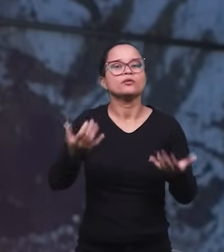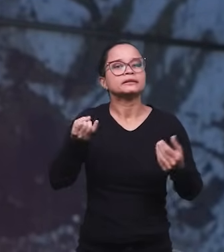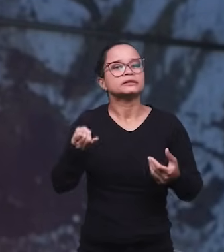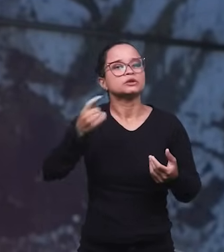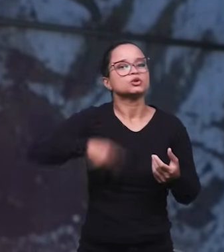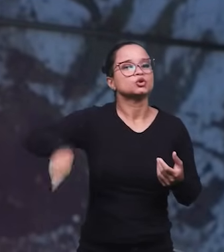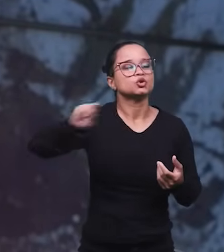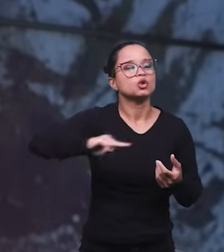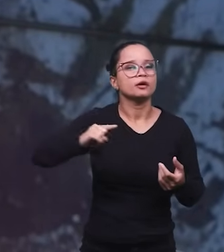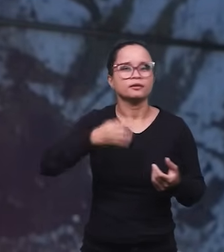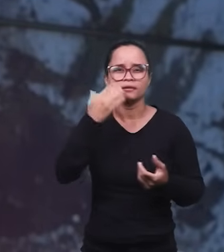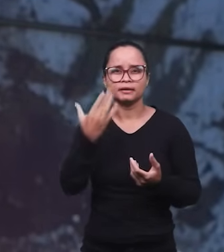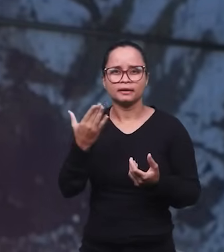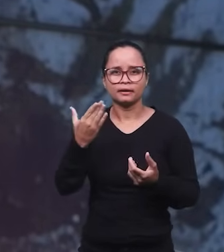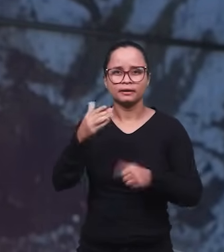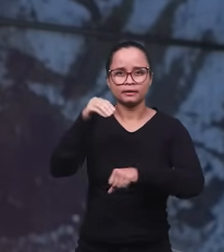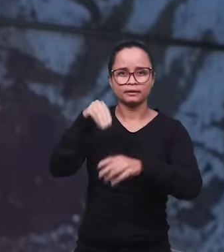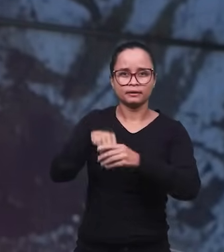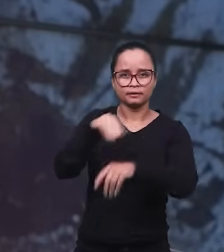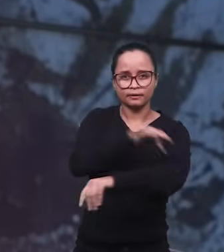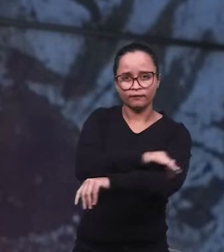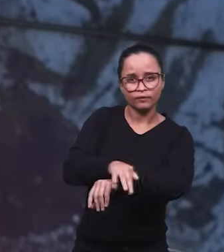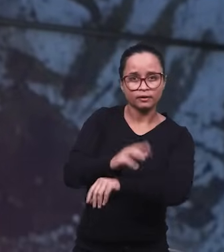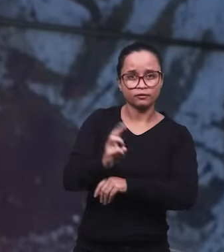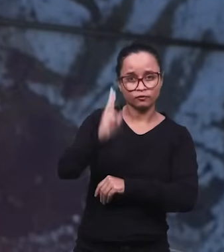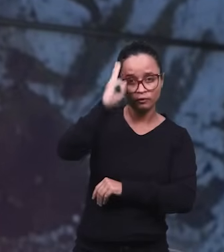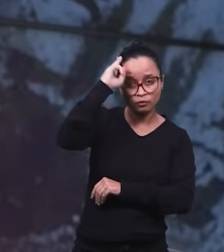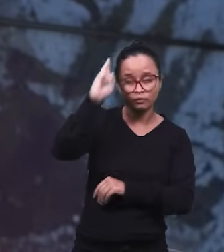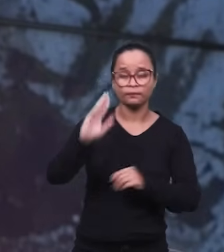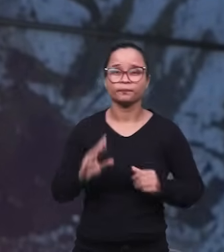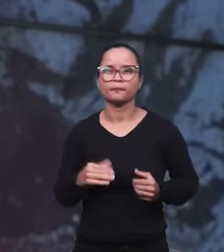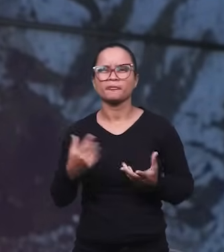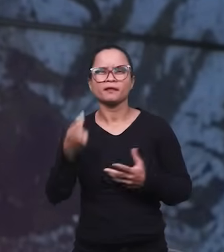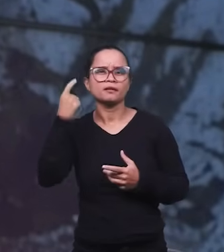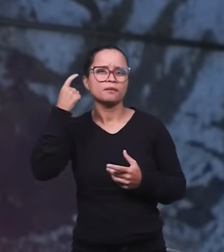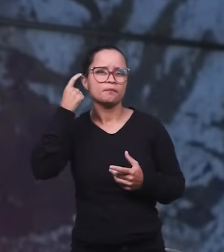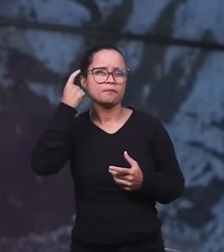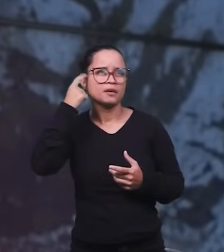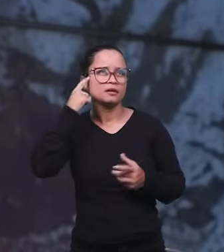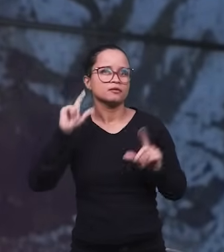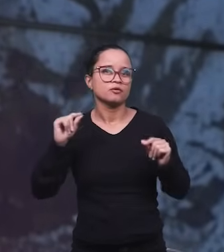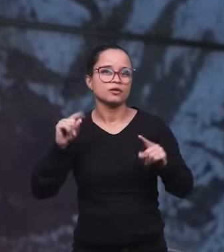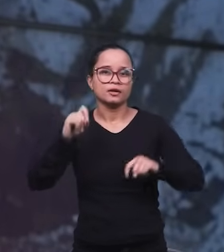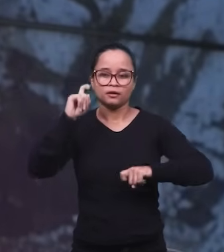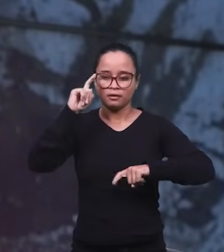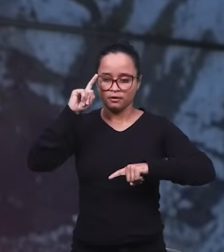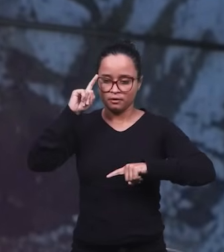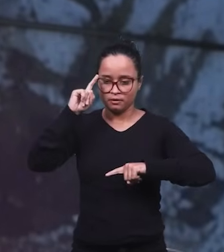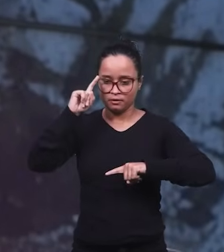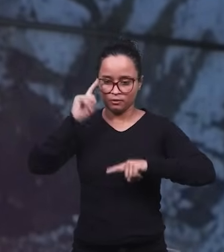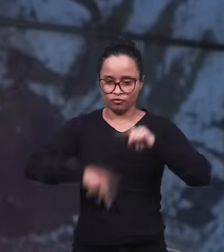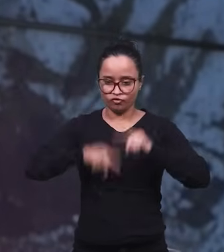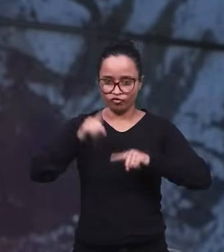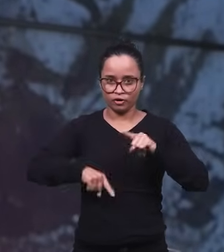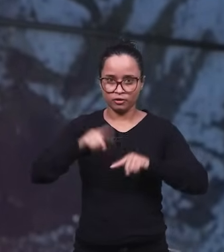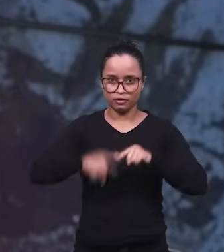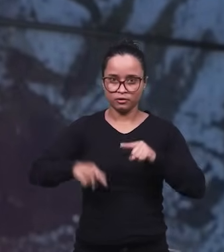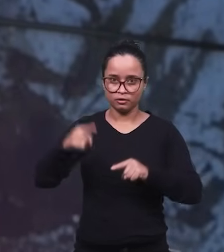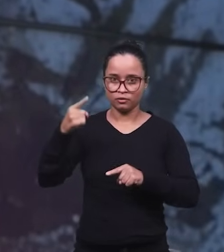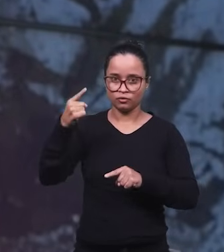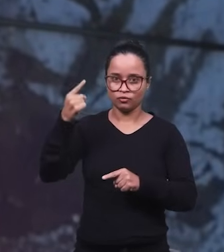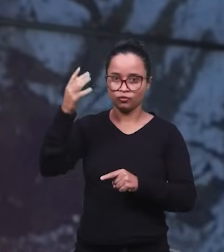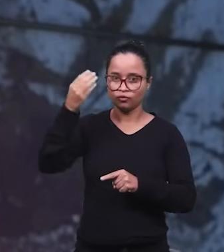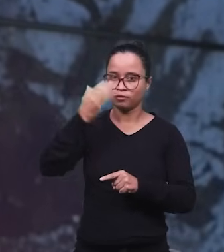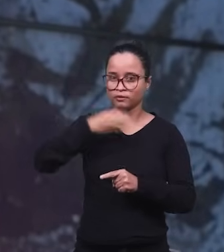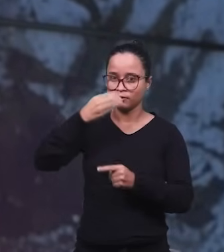assim, na física newtoniana, você pensa que é o quê? É um objeto, é uma força que puxa os